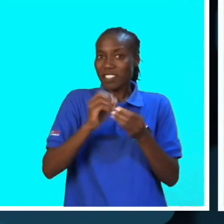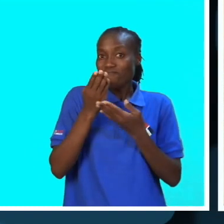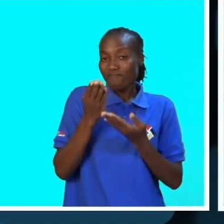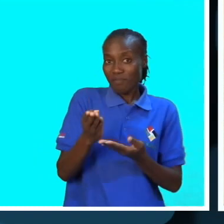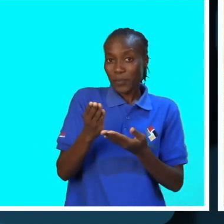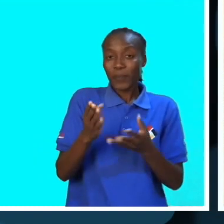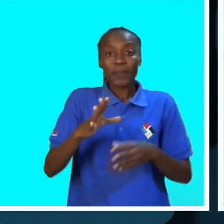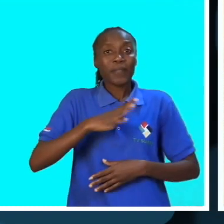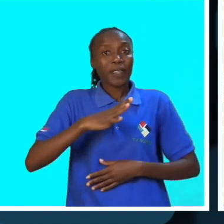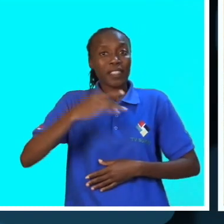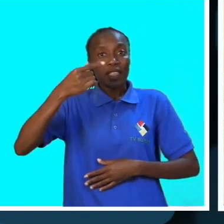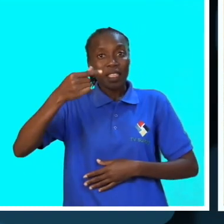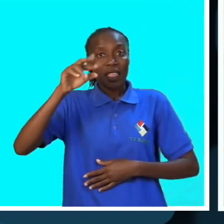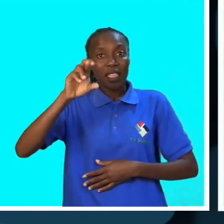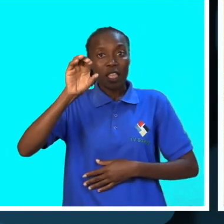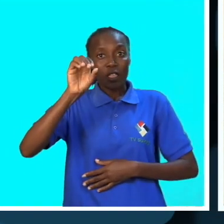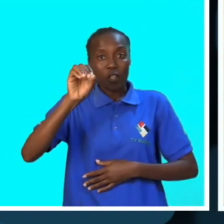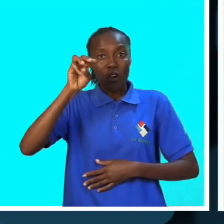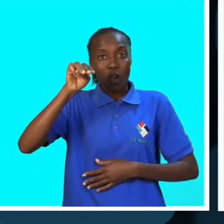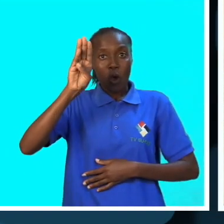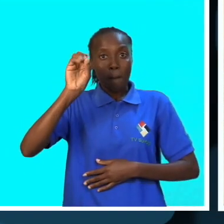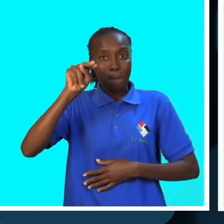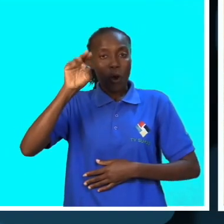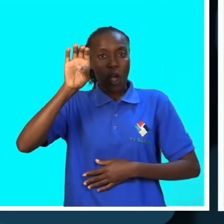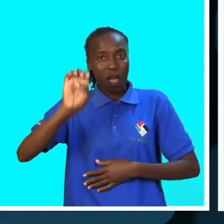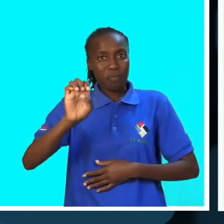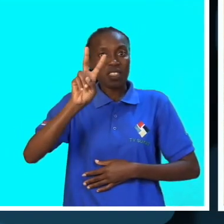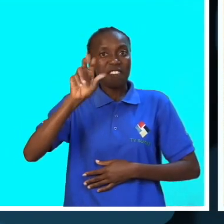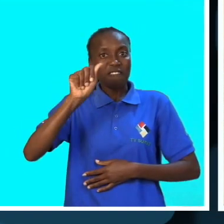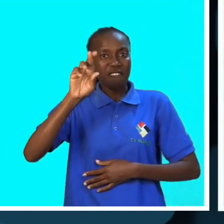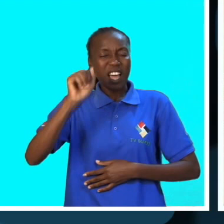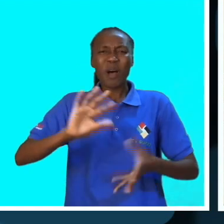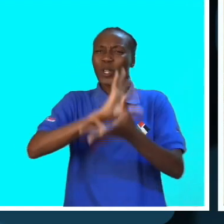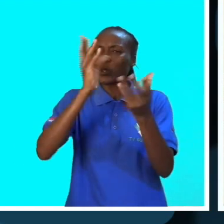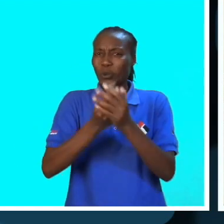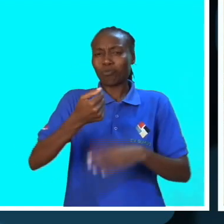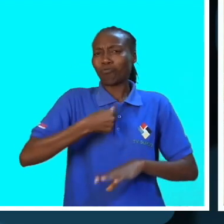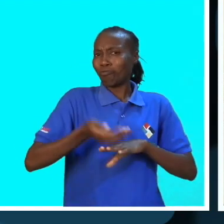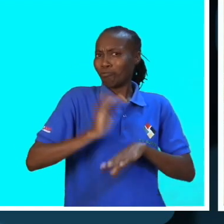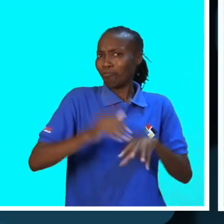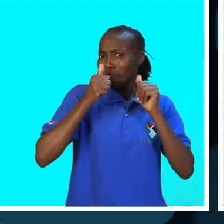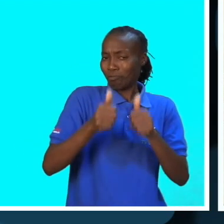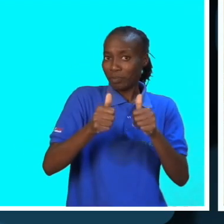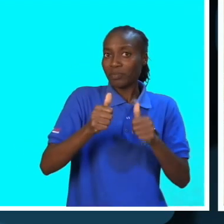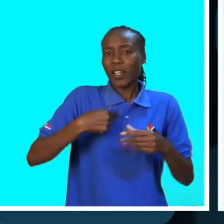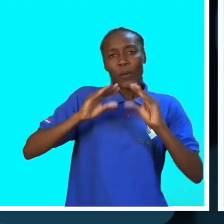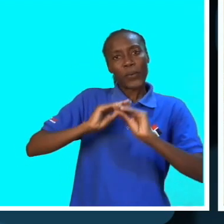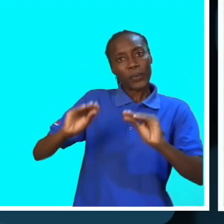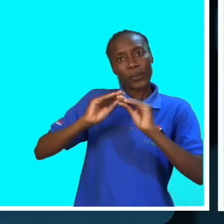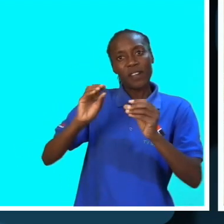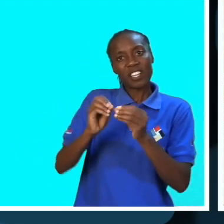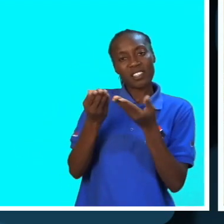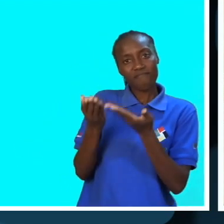instrumentos do trombone de vara, é este aqui. Agora, mas todos os instrumentos eu toco. Agora, dou instrução a esses